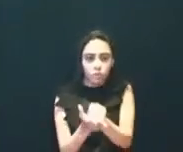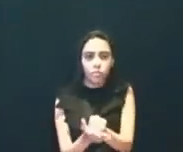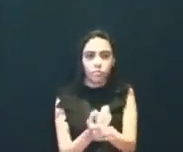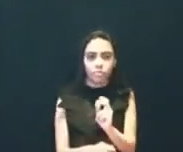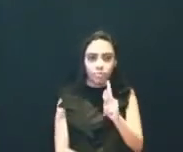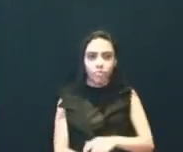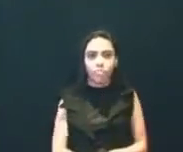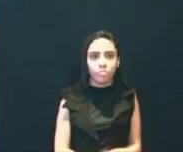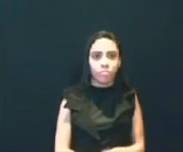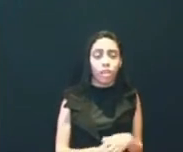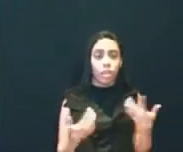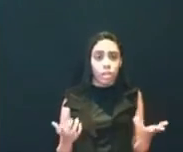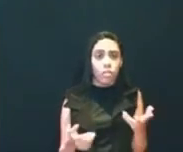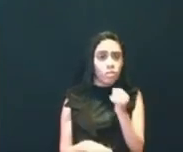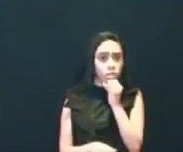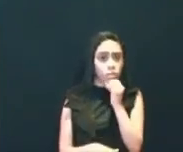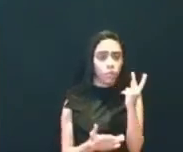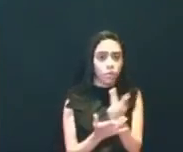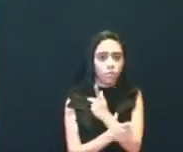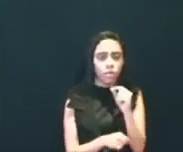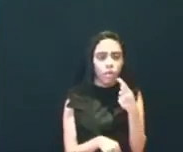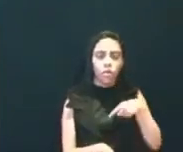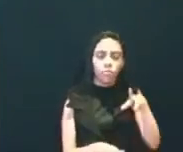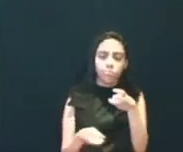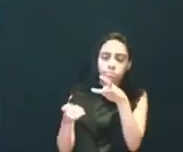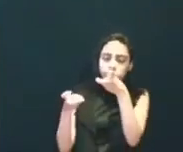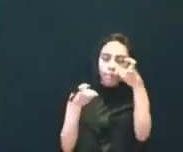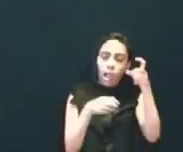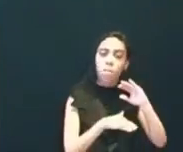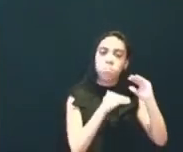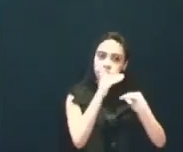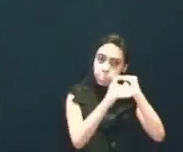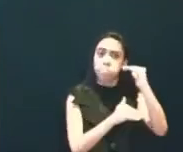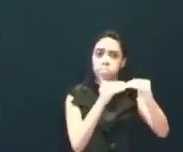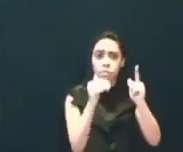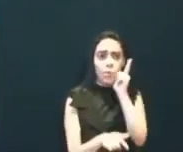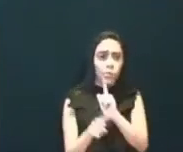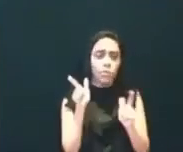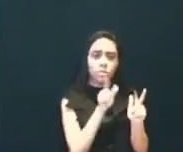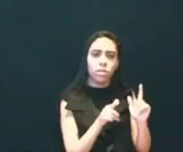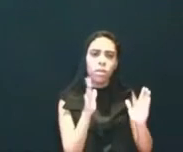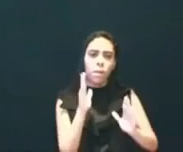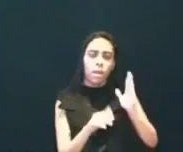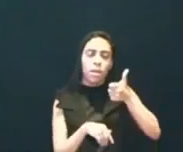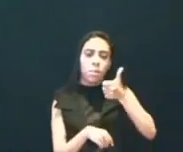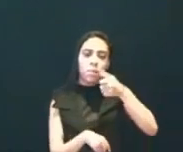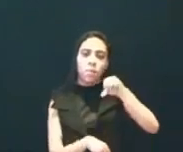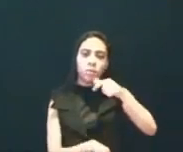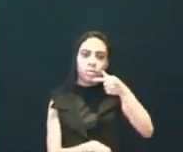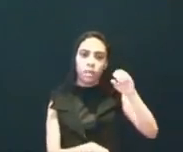folato. Então, a partir daí, a gente começou a ter uma evolução, principalmente na década de